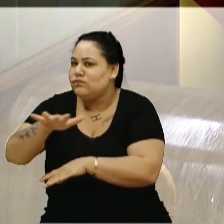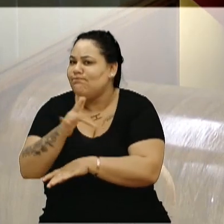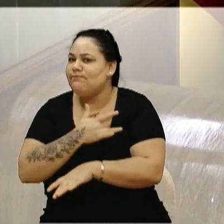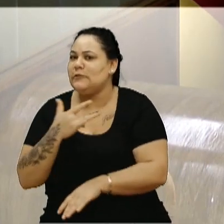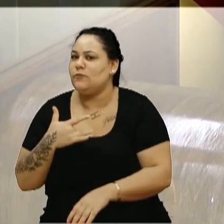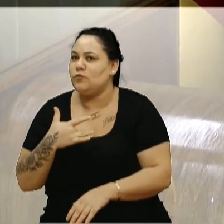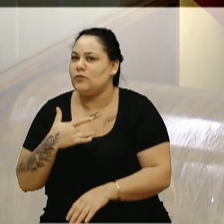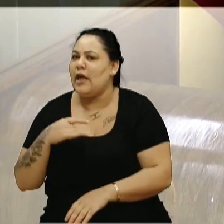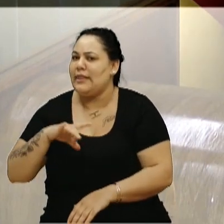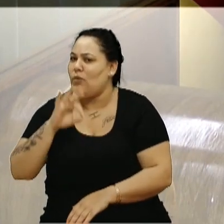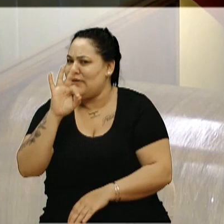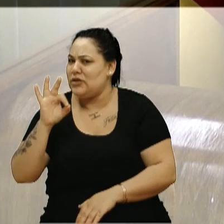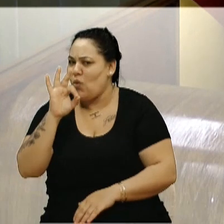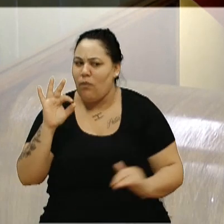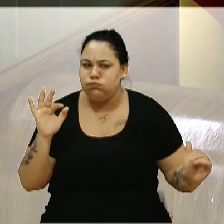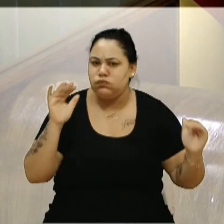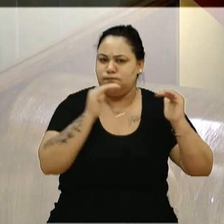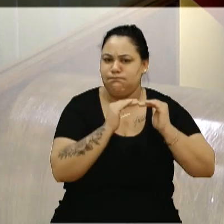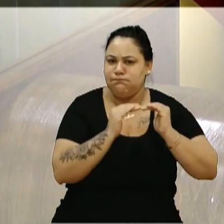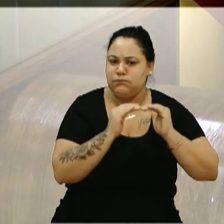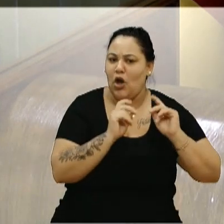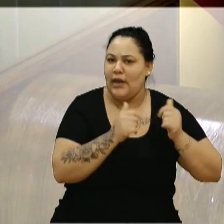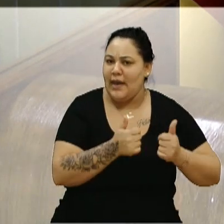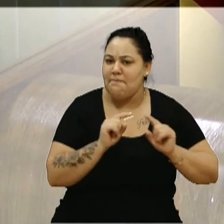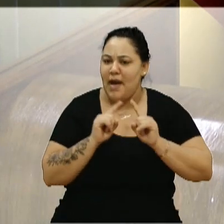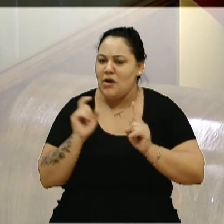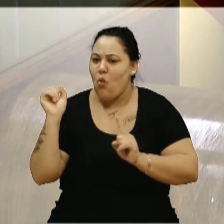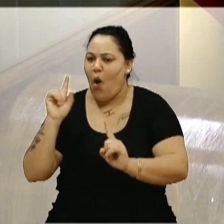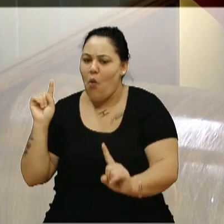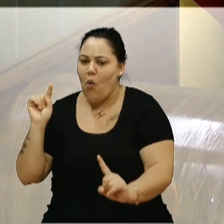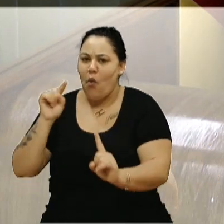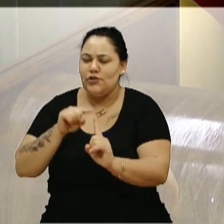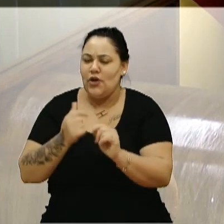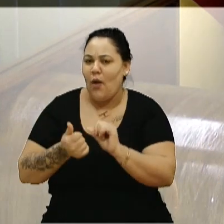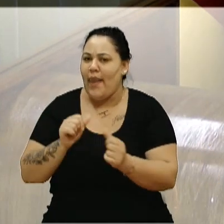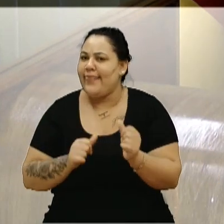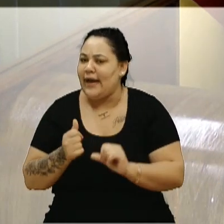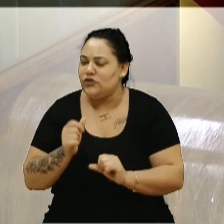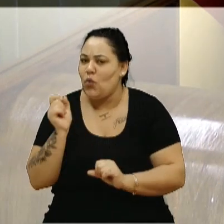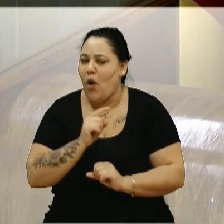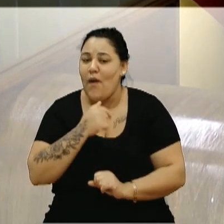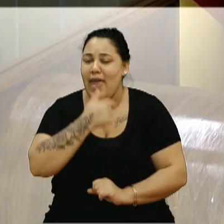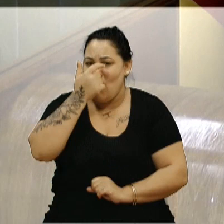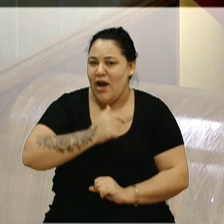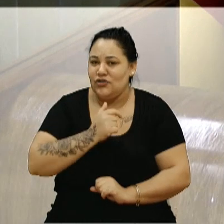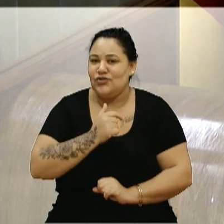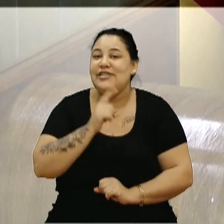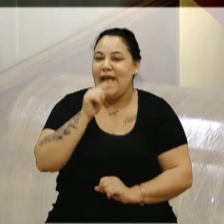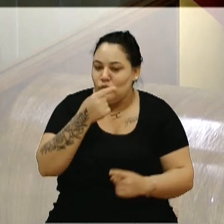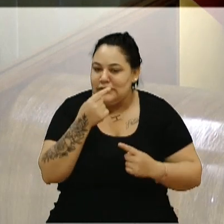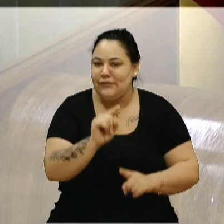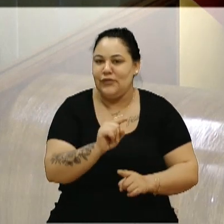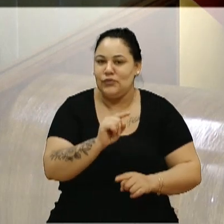lá um percentual, está dentro, ok, mas qual é a performance? Eu acho que é esse o grande desafio, nós transformarmos esses números